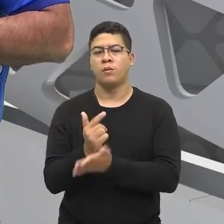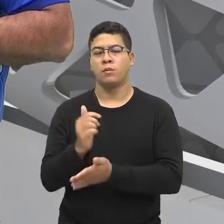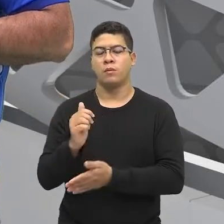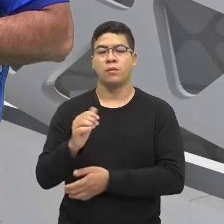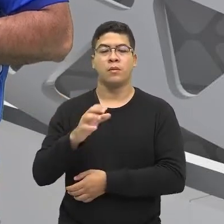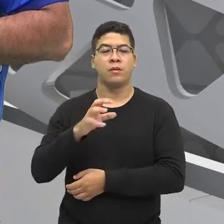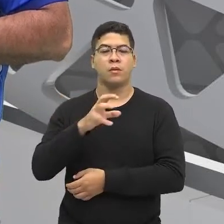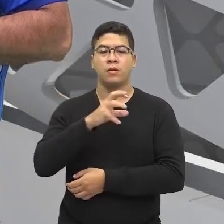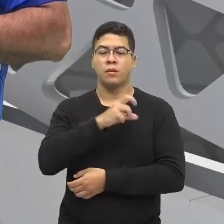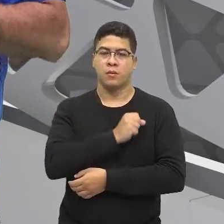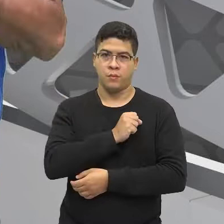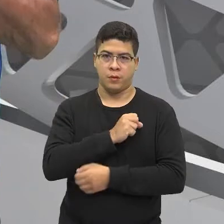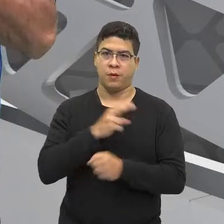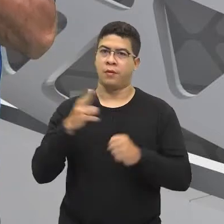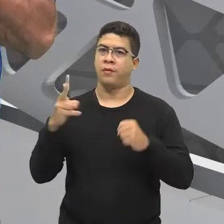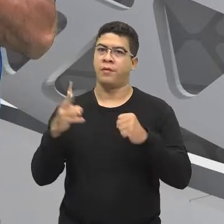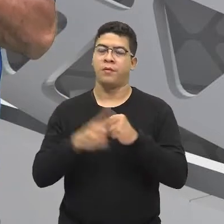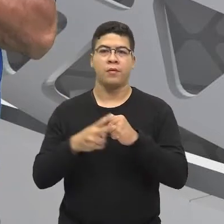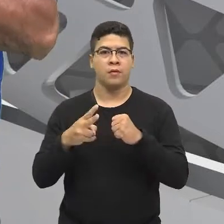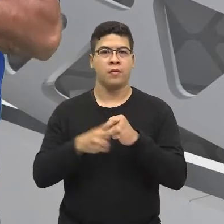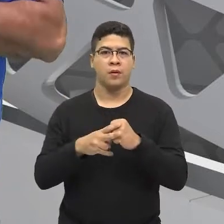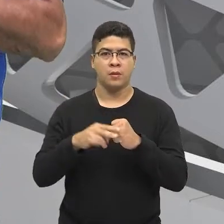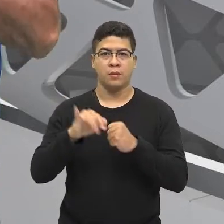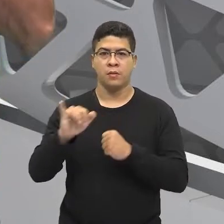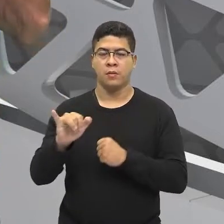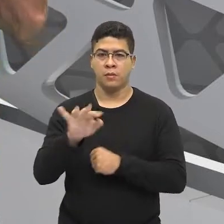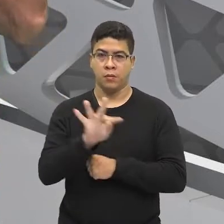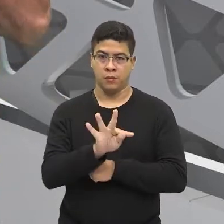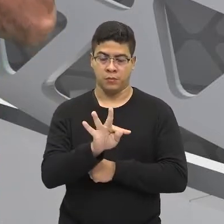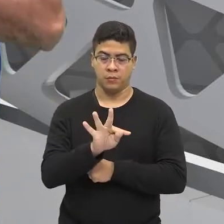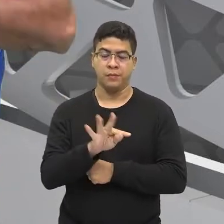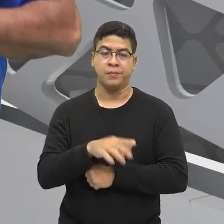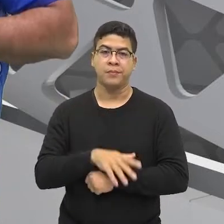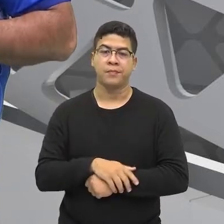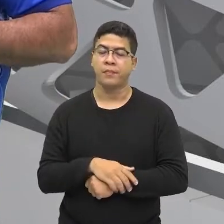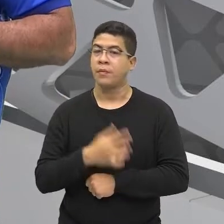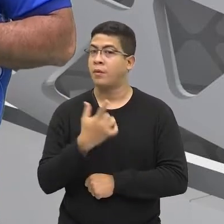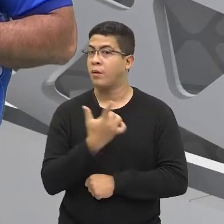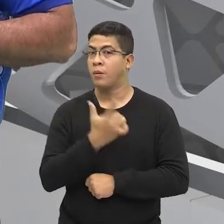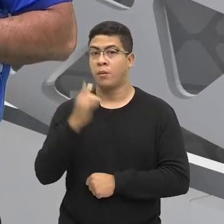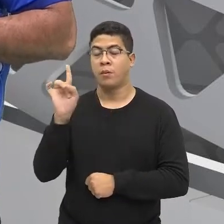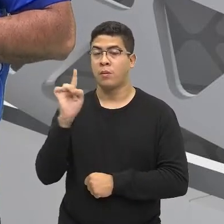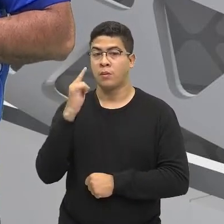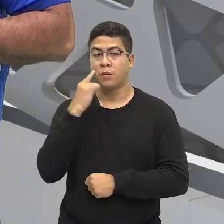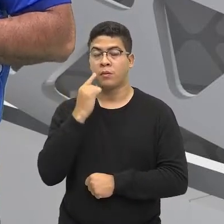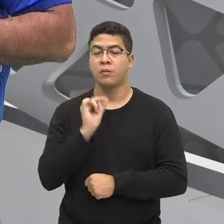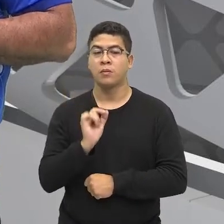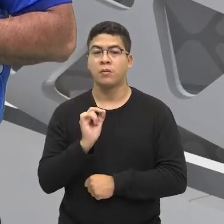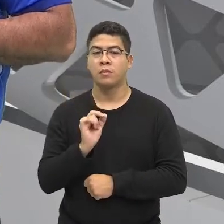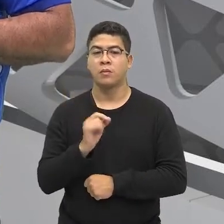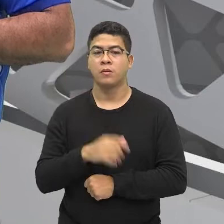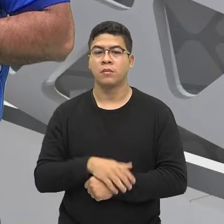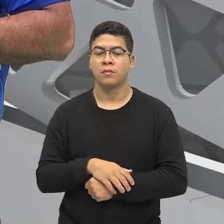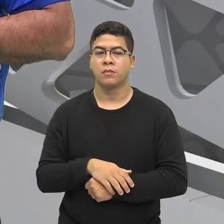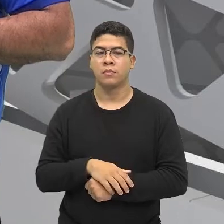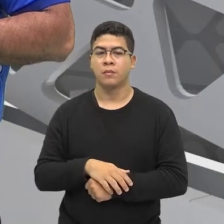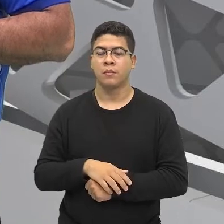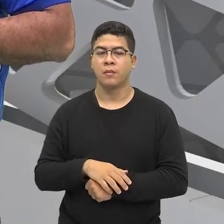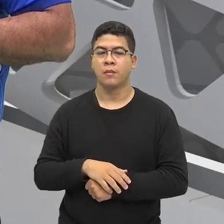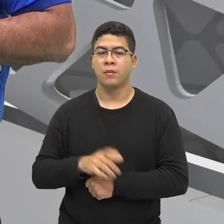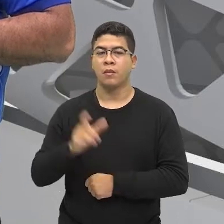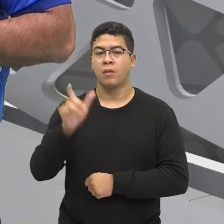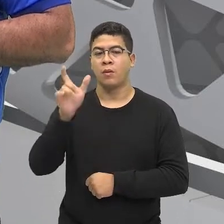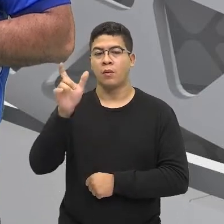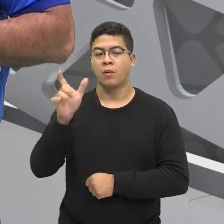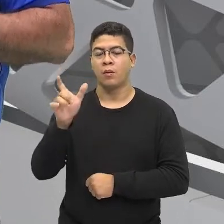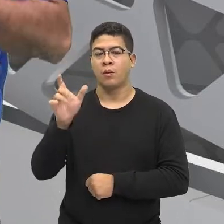Verbo Intransitivo, de 1927. Outra obra dele, olha só aí, O Aleijadinho de Álvares